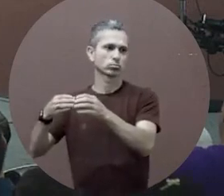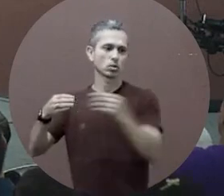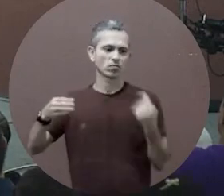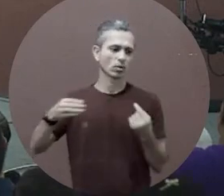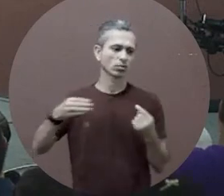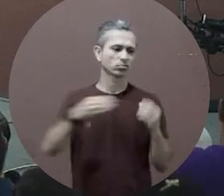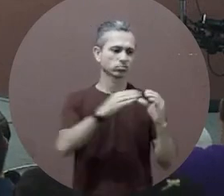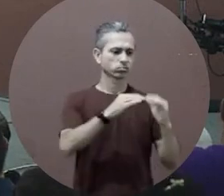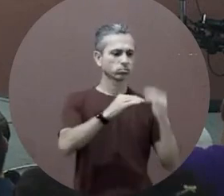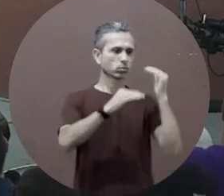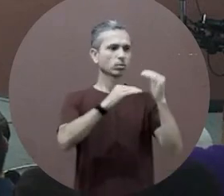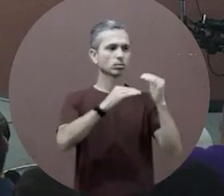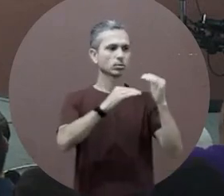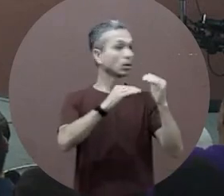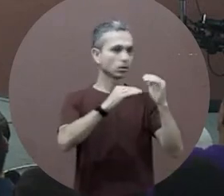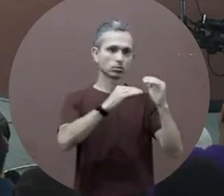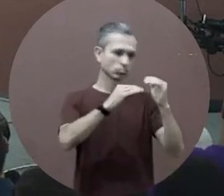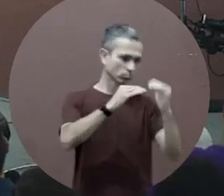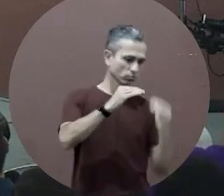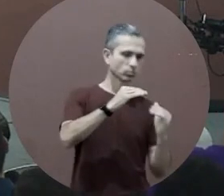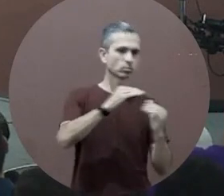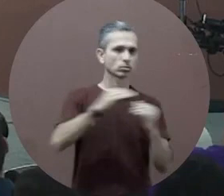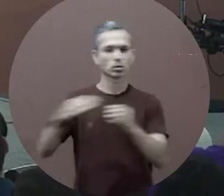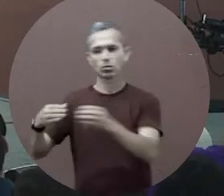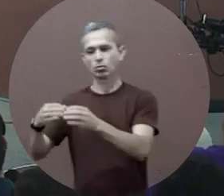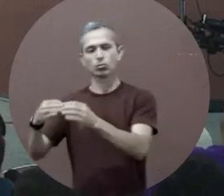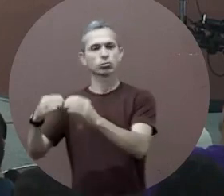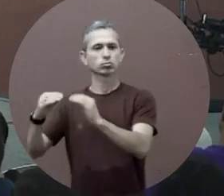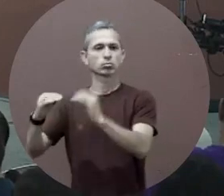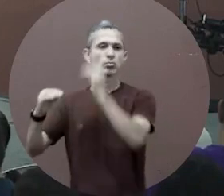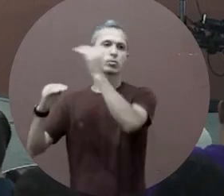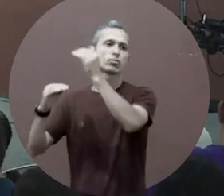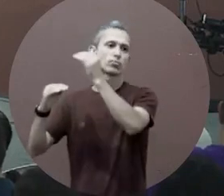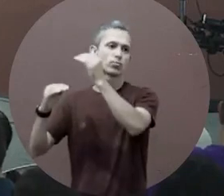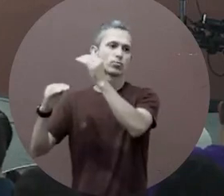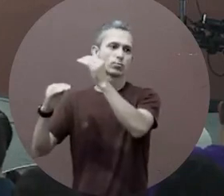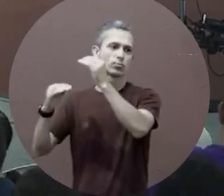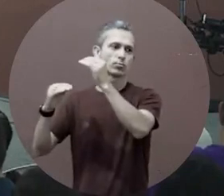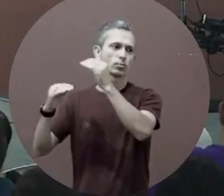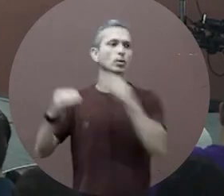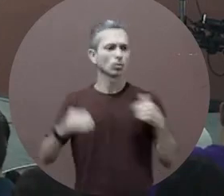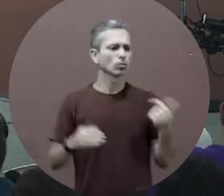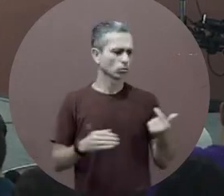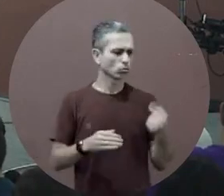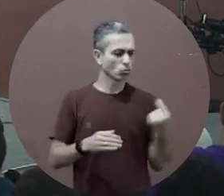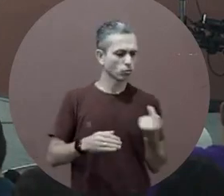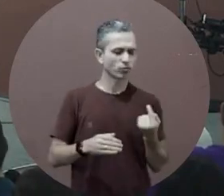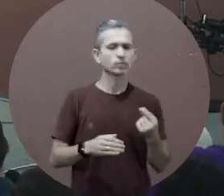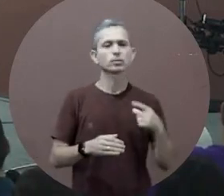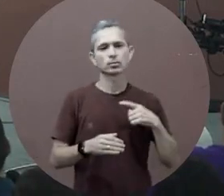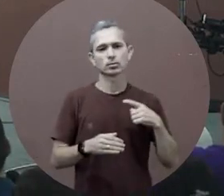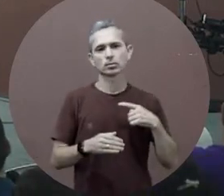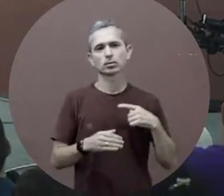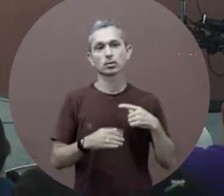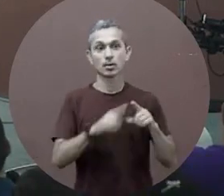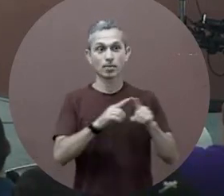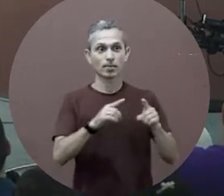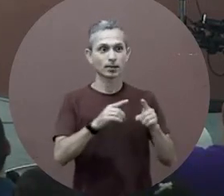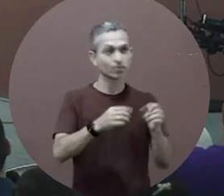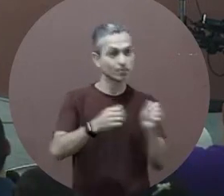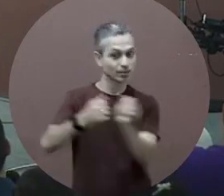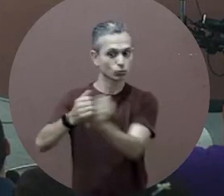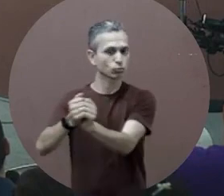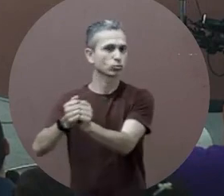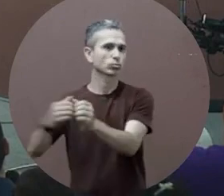O indivíduo, ele existe, mas ele existe para a vida comunitária.